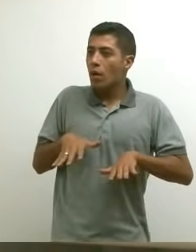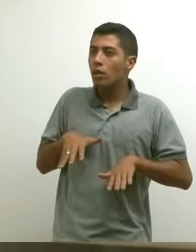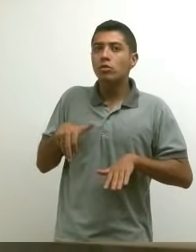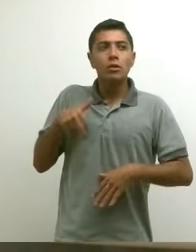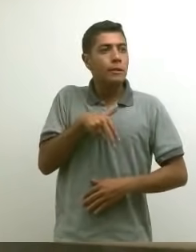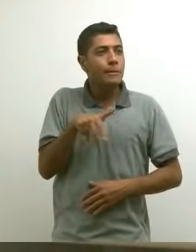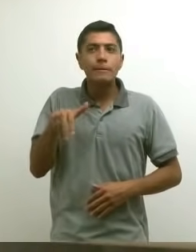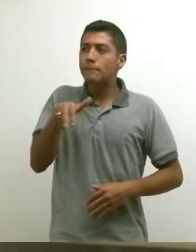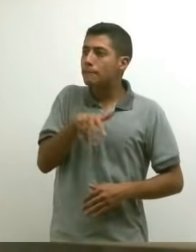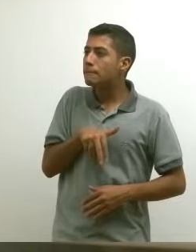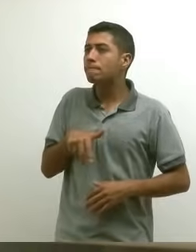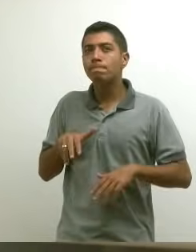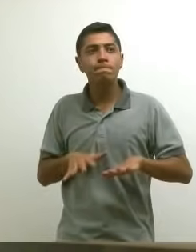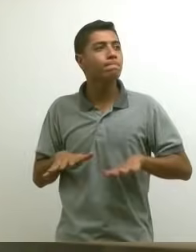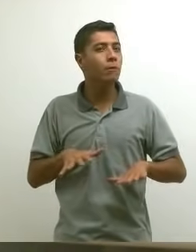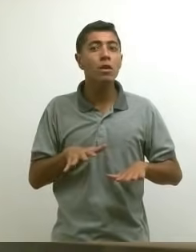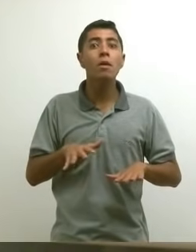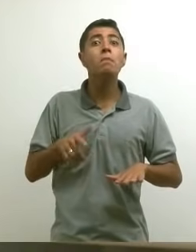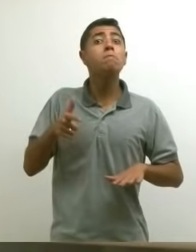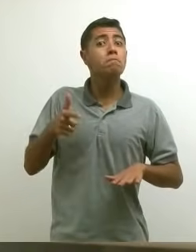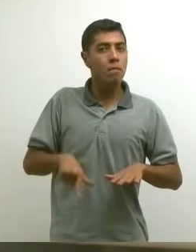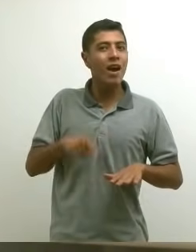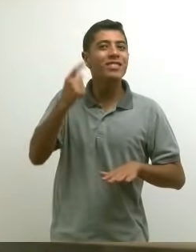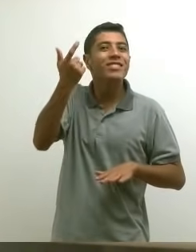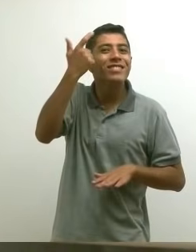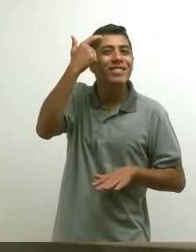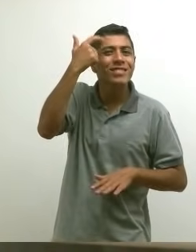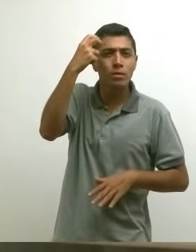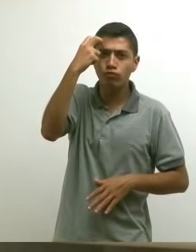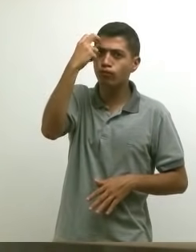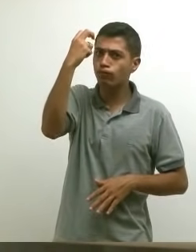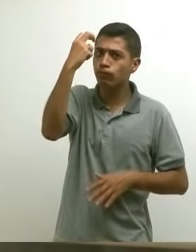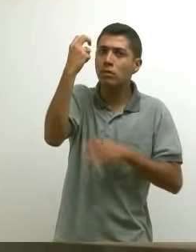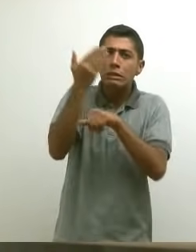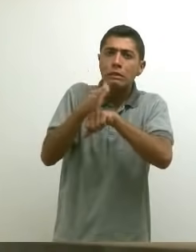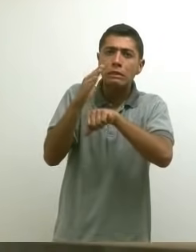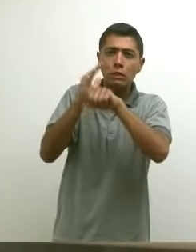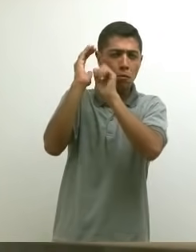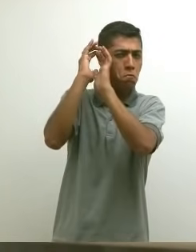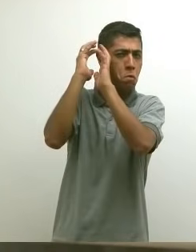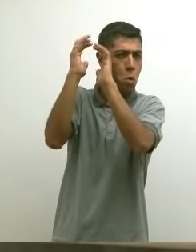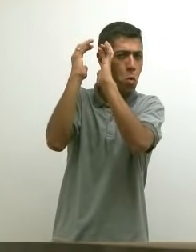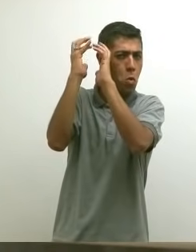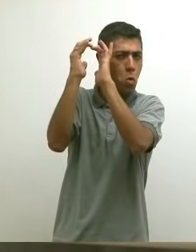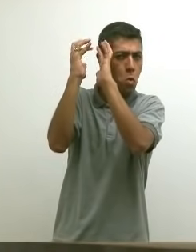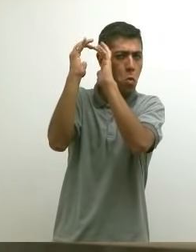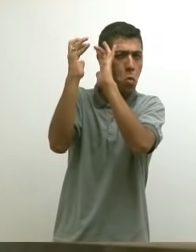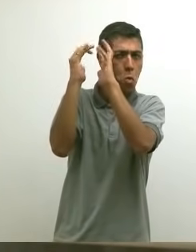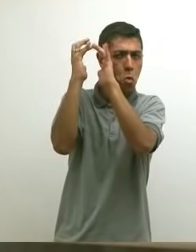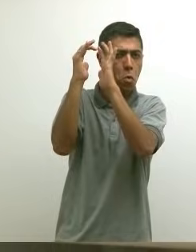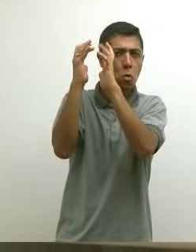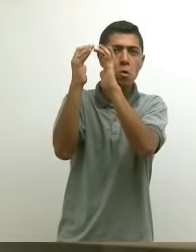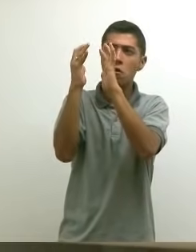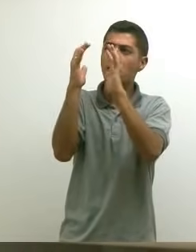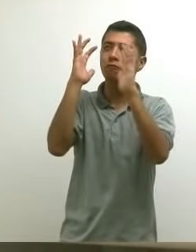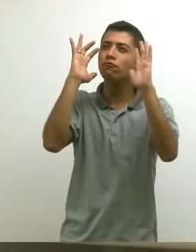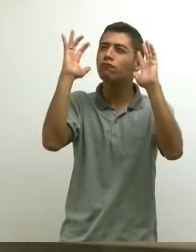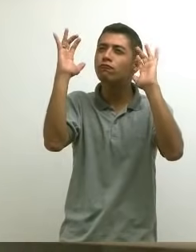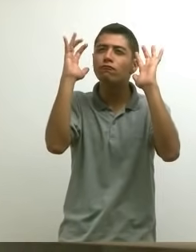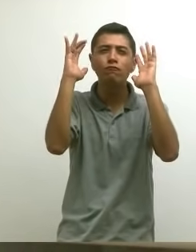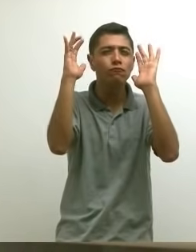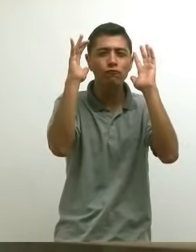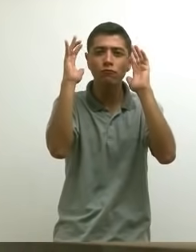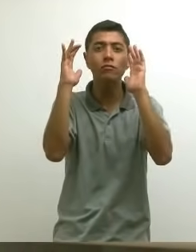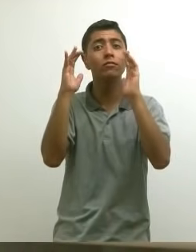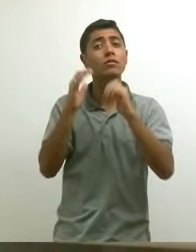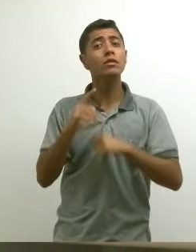cognitiva é neste momento a única fase em que existe um equilíbrio entre corpo e alma